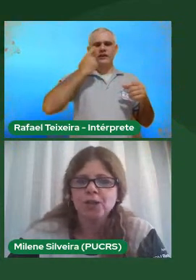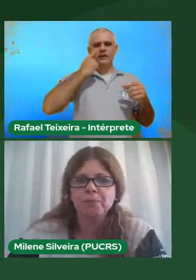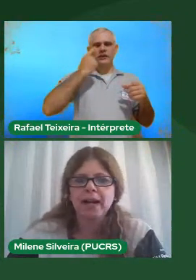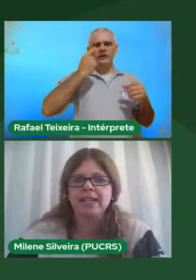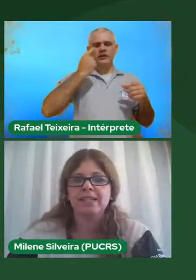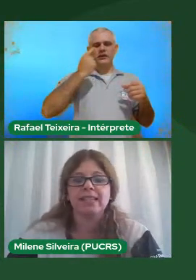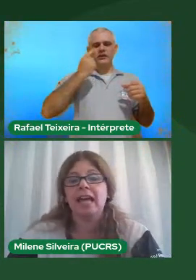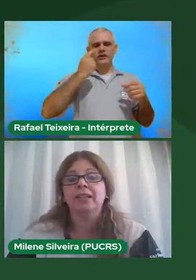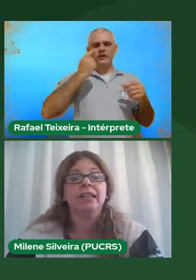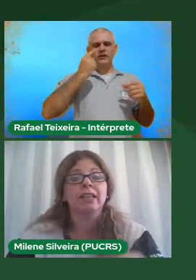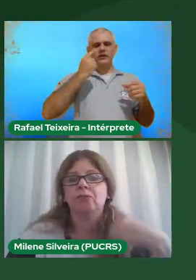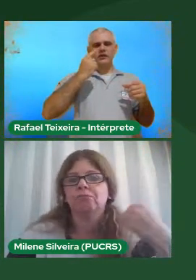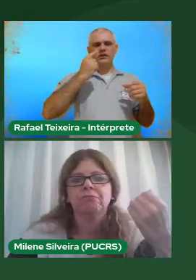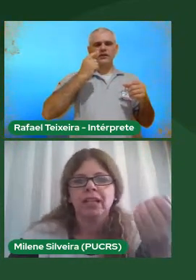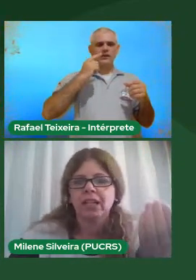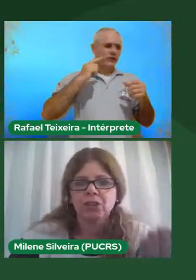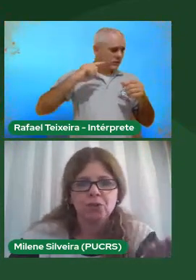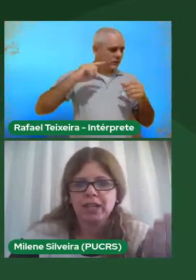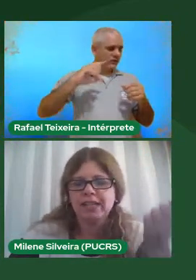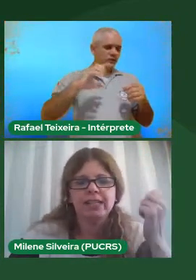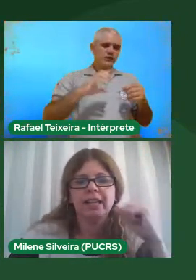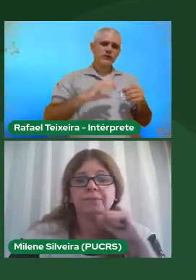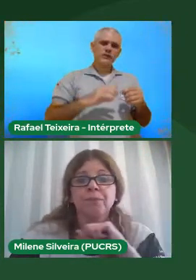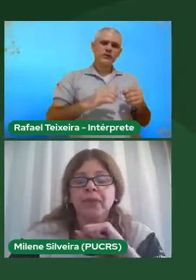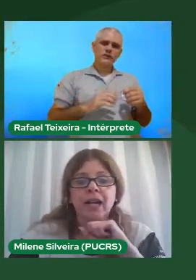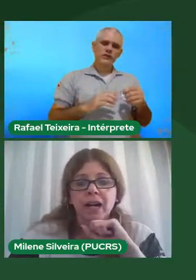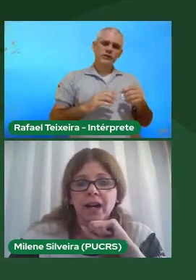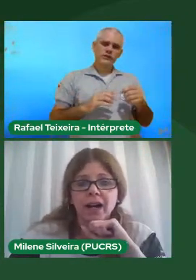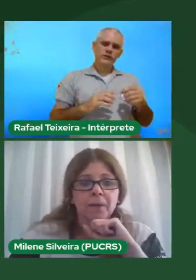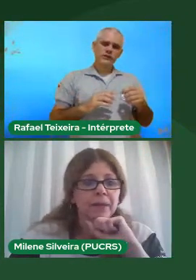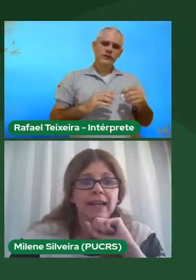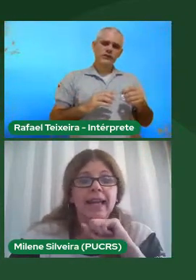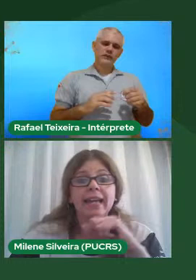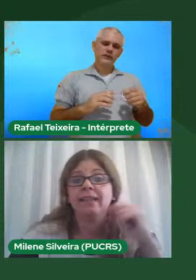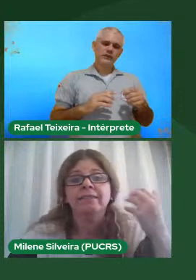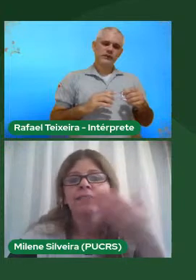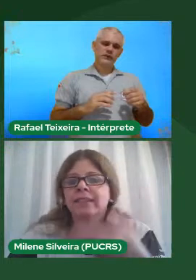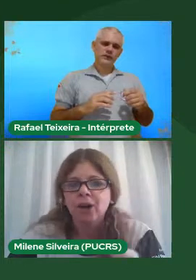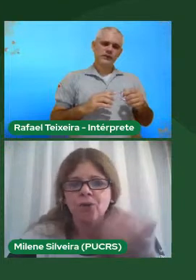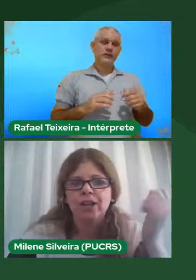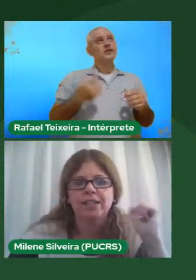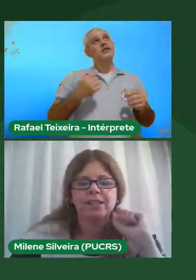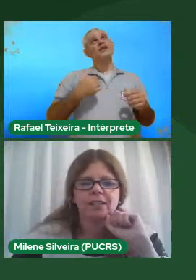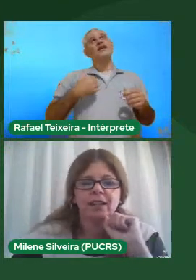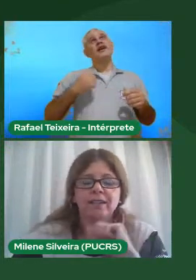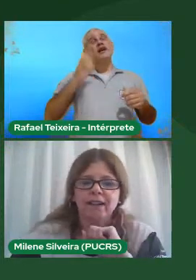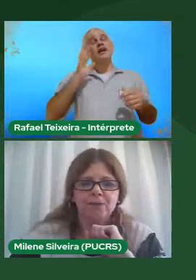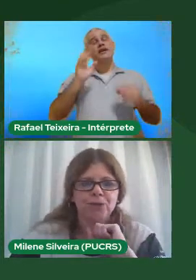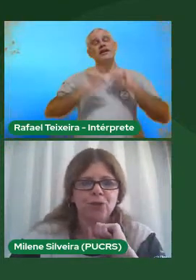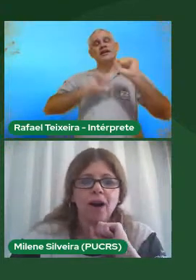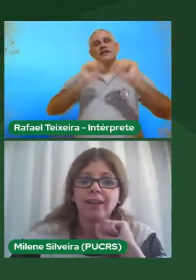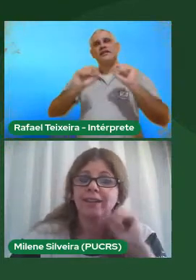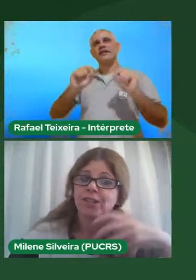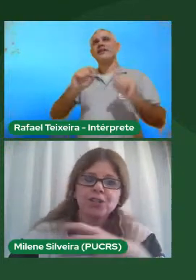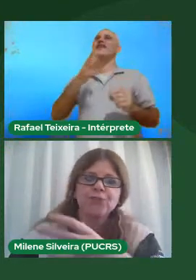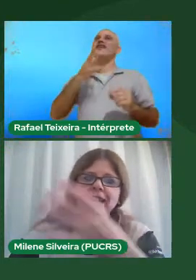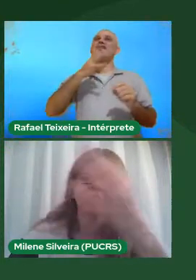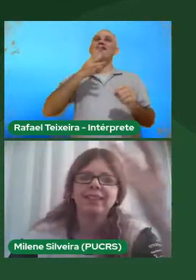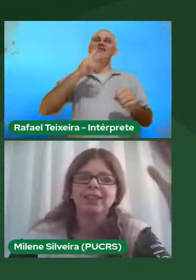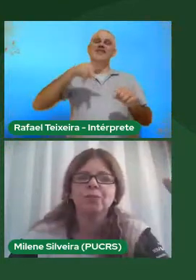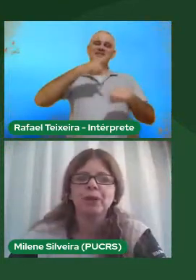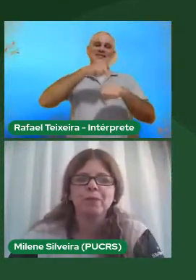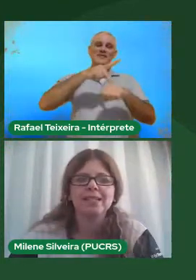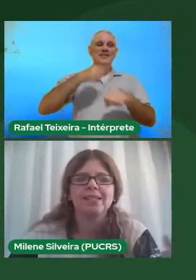o nosso país, né? Então, eu não conhecia Belém, não conhecia Vitória, a gente